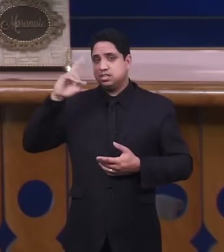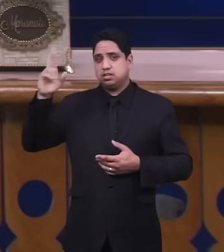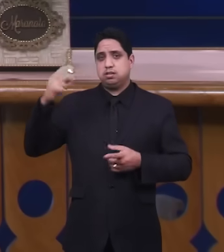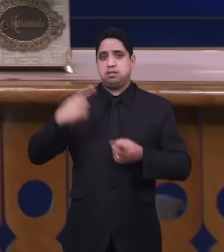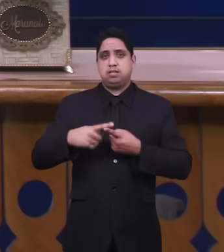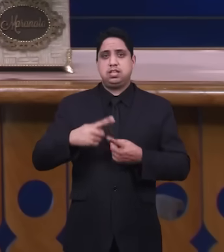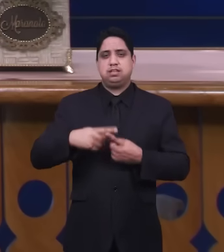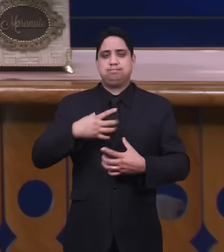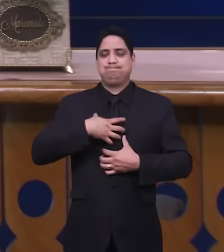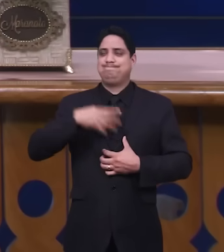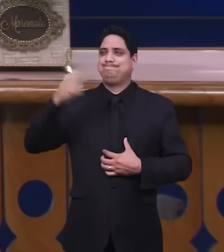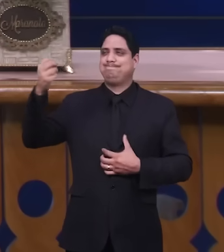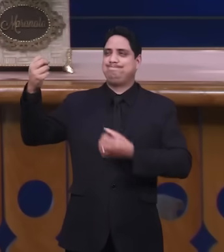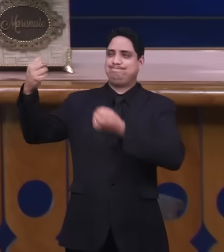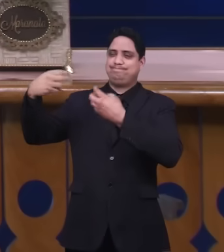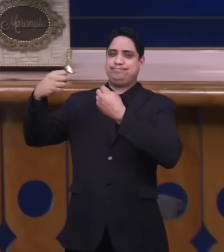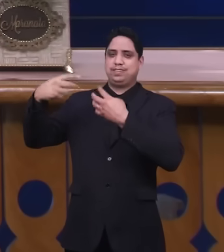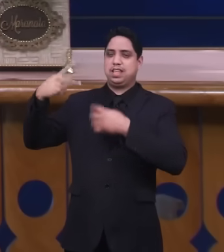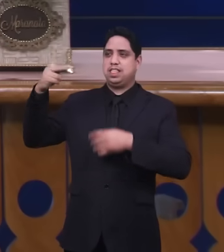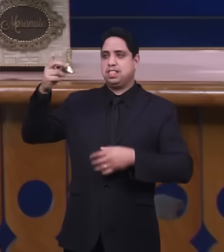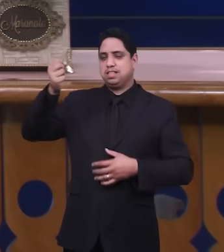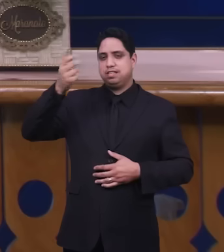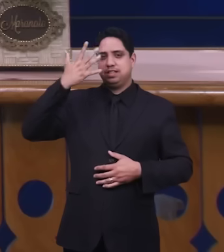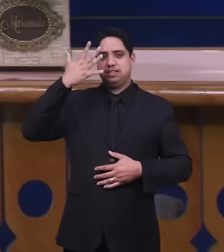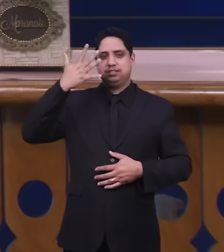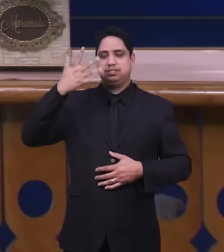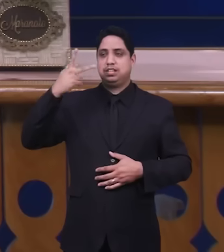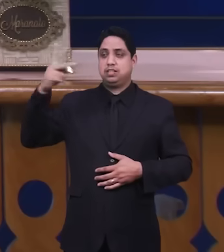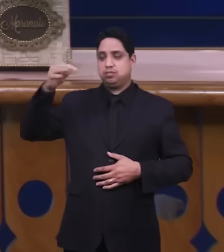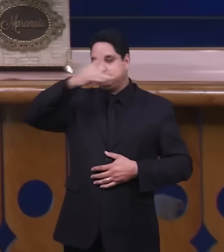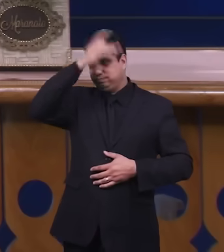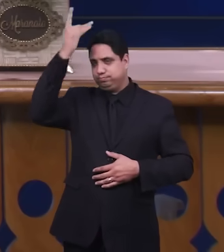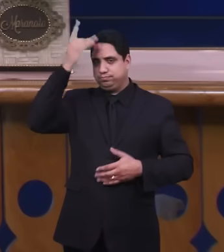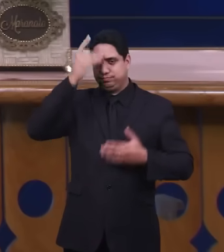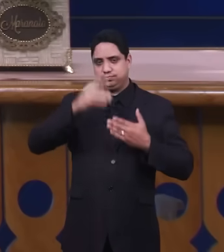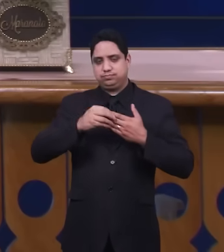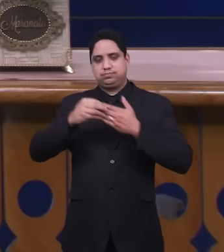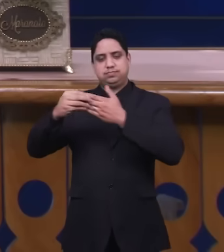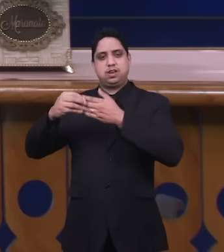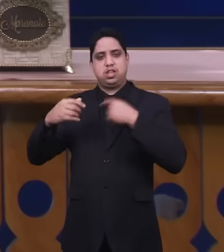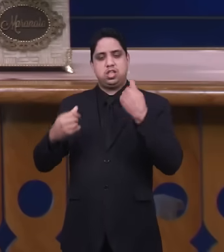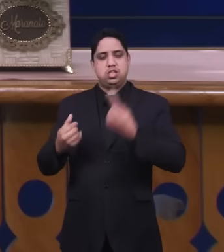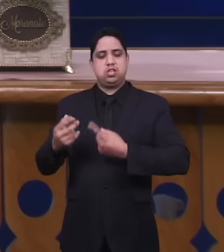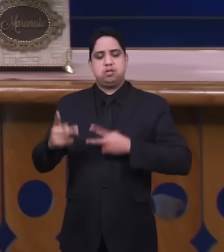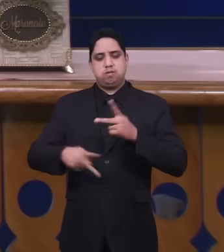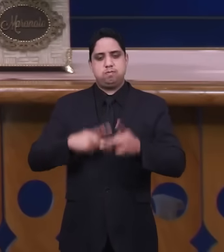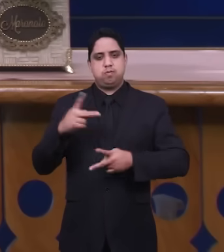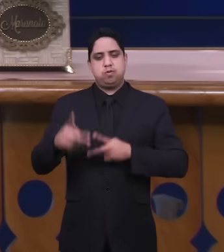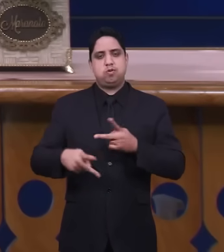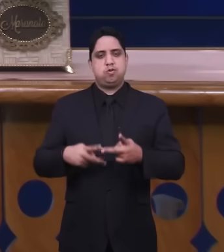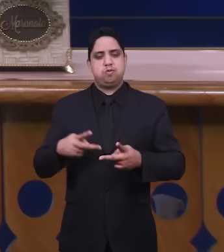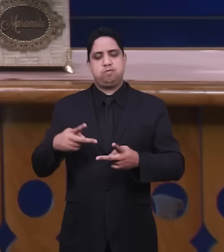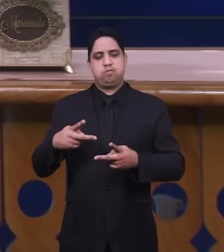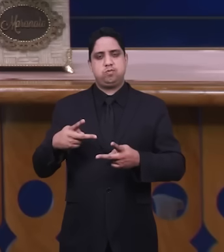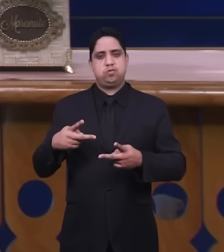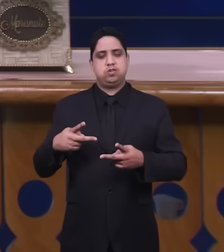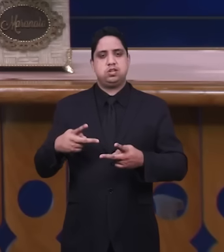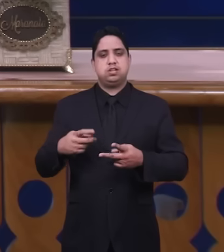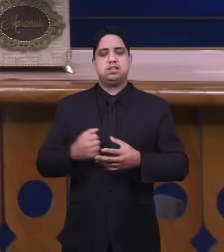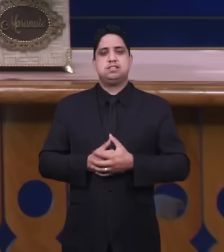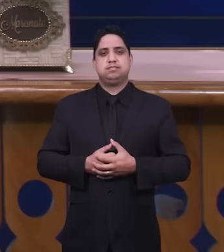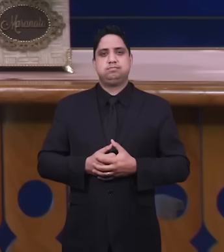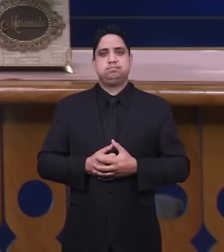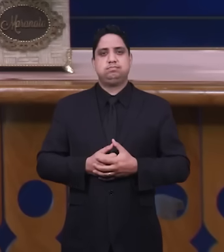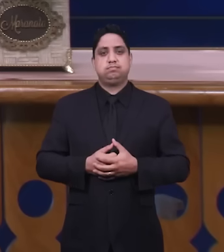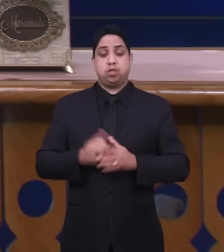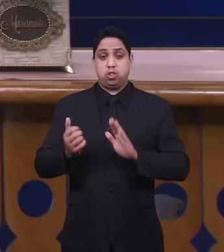porque tivemos o Teu ensino, a Tua revelação, a Tua direção para nós como igreja, como rebanho do Senhor, como ovelhas do Teu